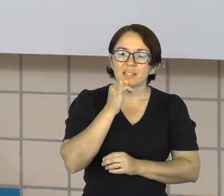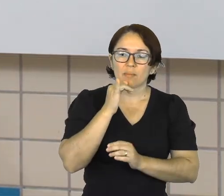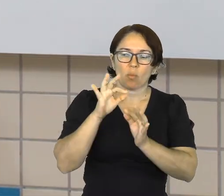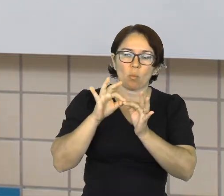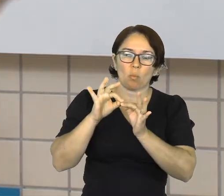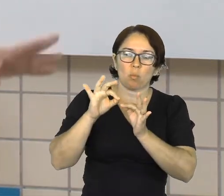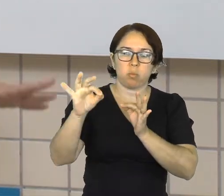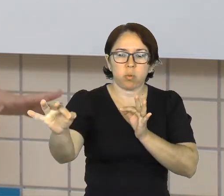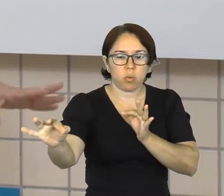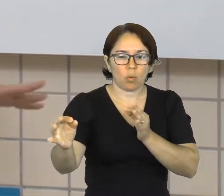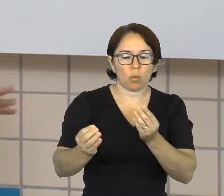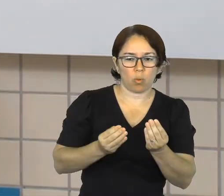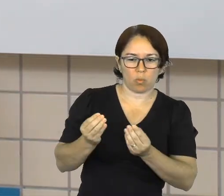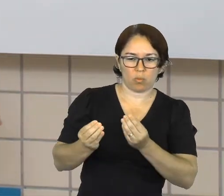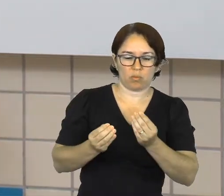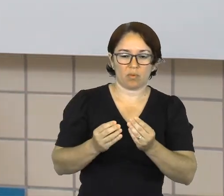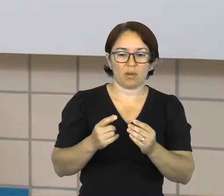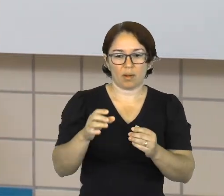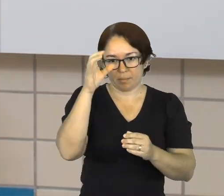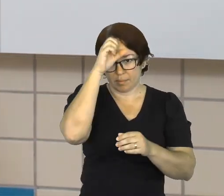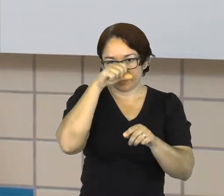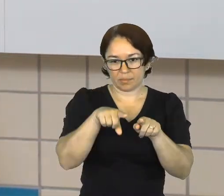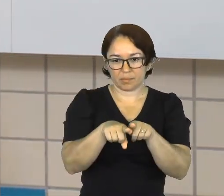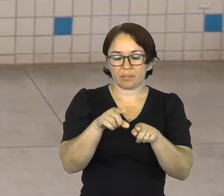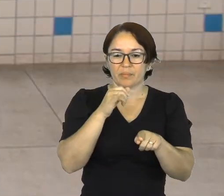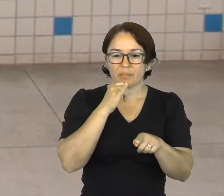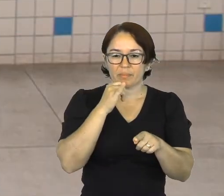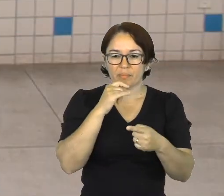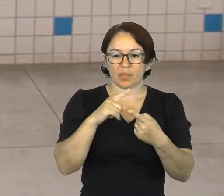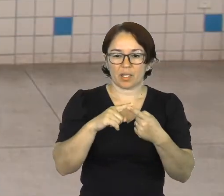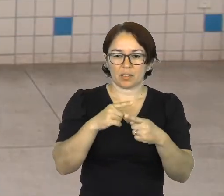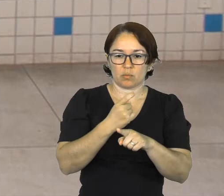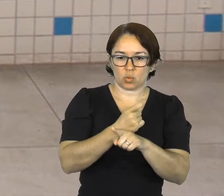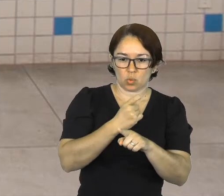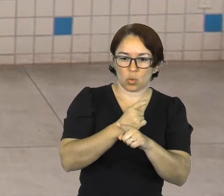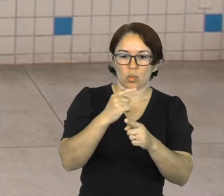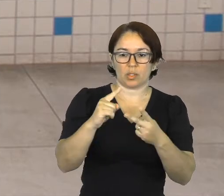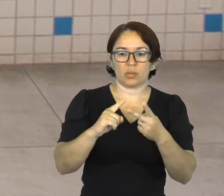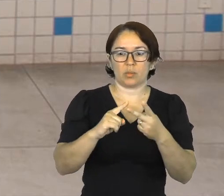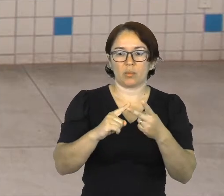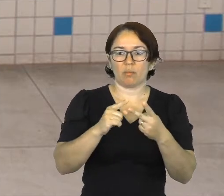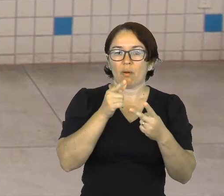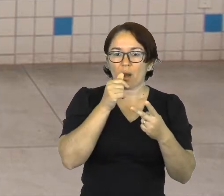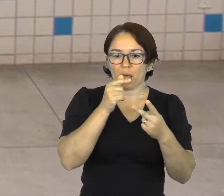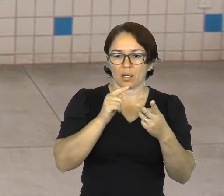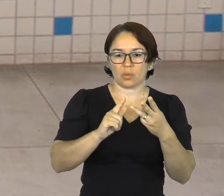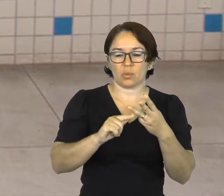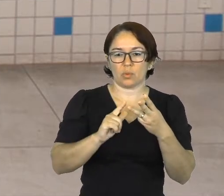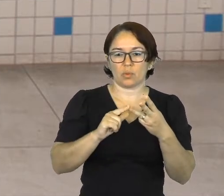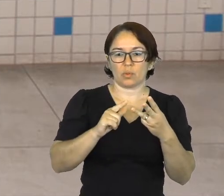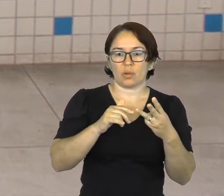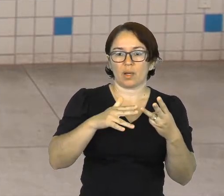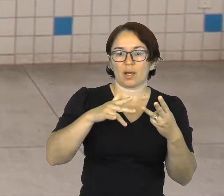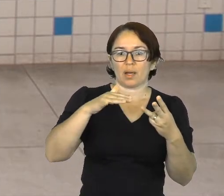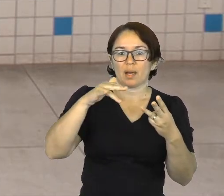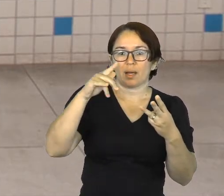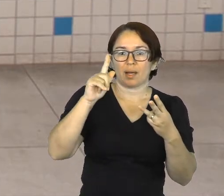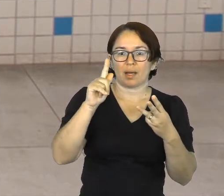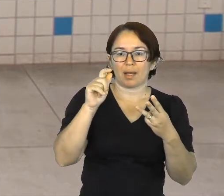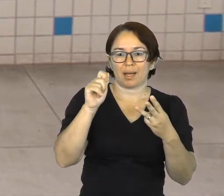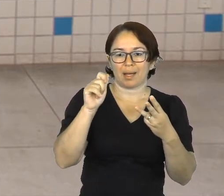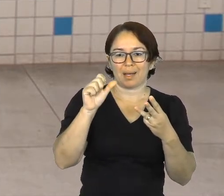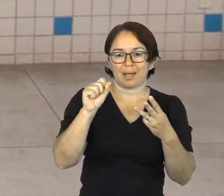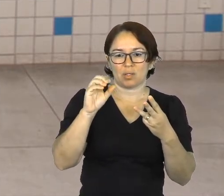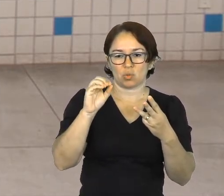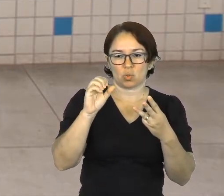sólido, líquido e gasoso, tá? Uma onda longitudinal, então, é aquela onda que vai